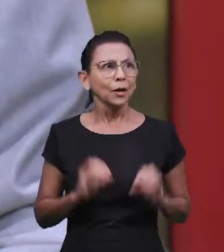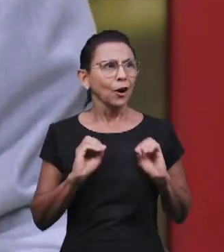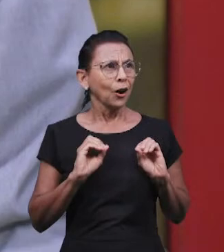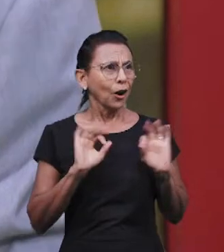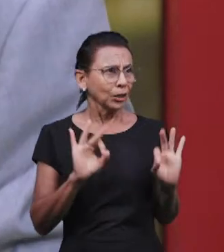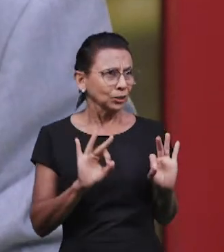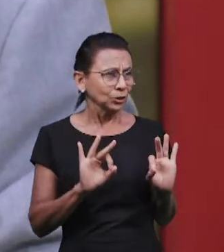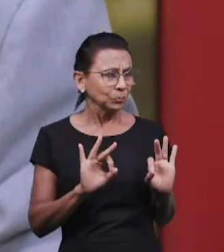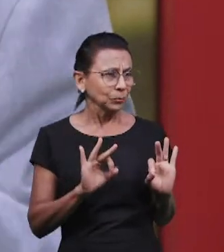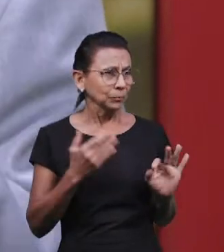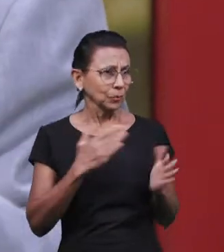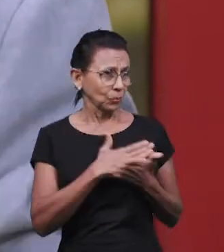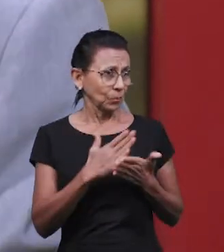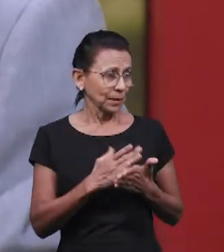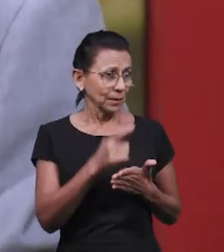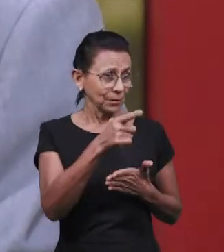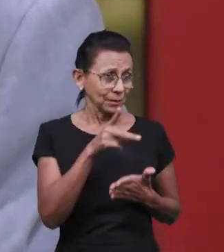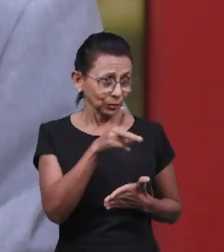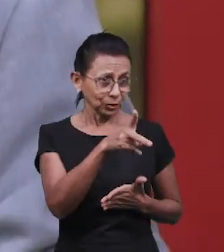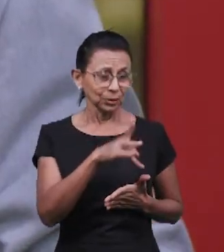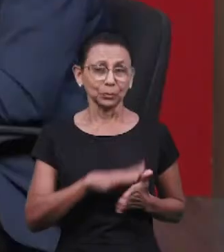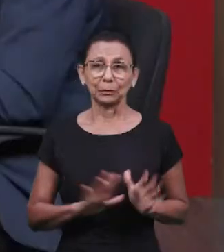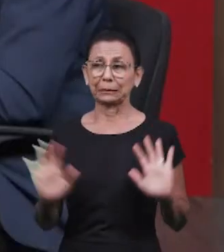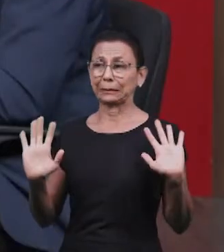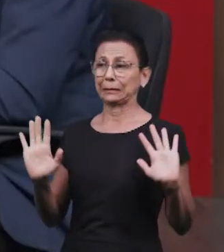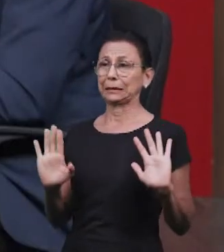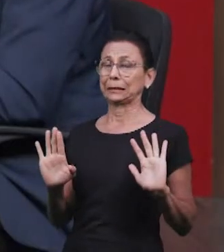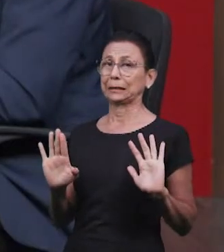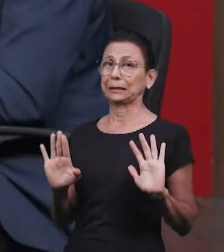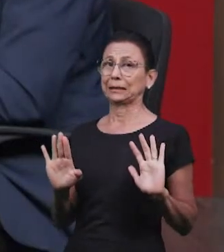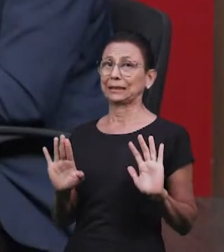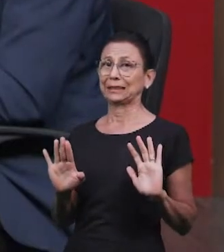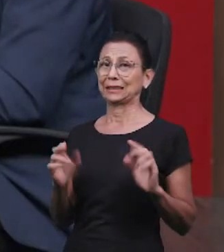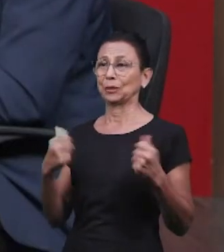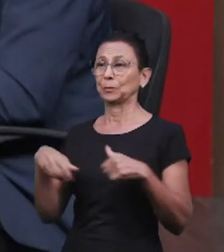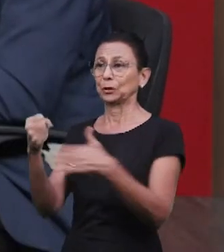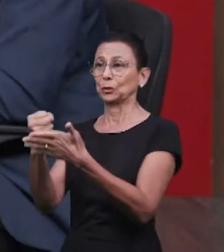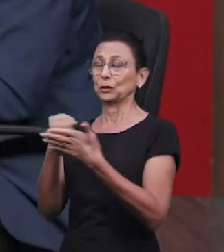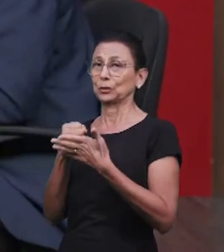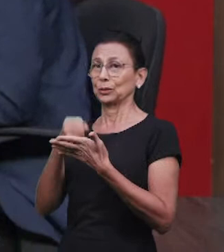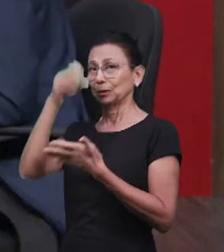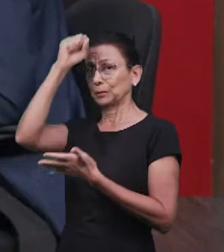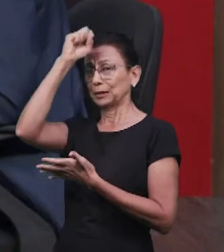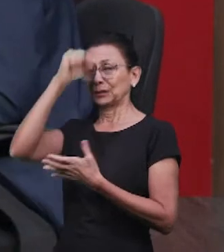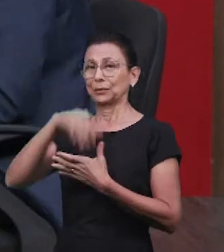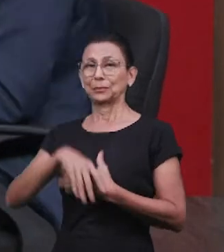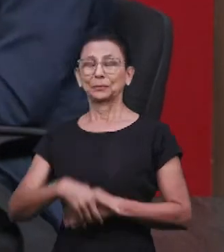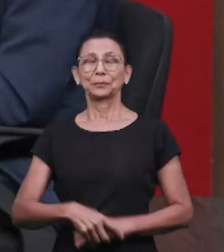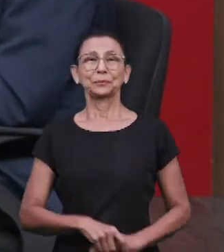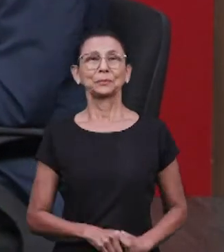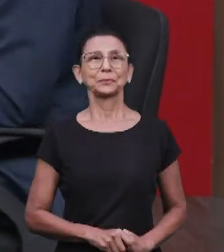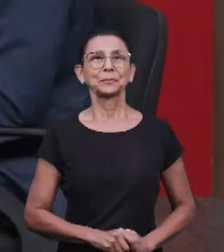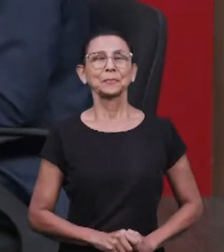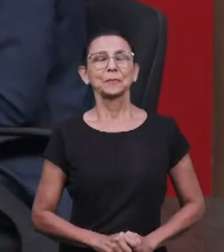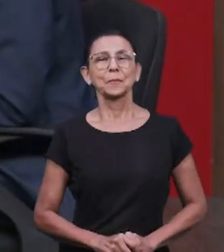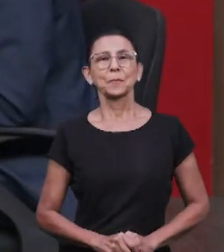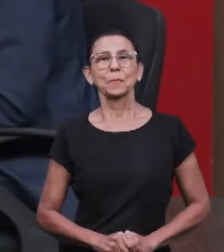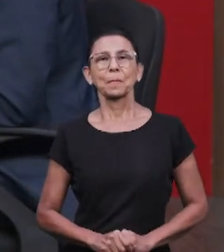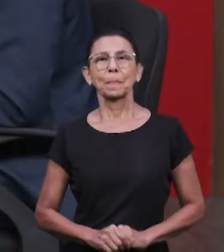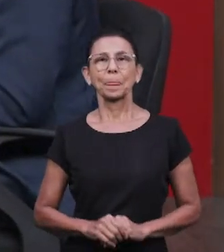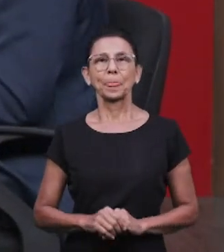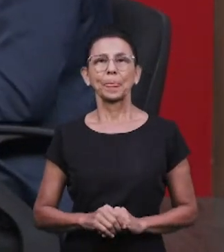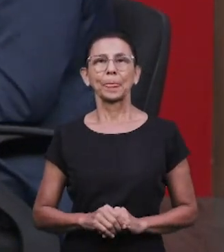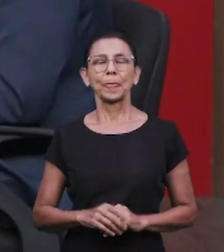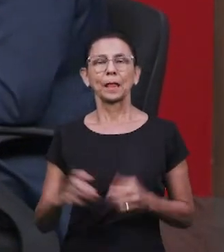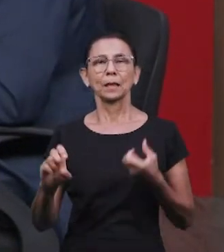só não começando assim, e vou encerrar o programa, o resto é com o Luiz, tá bom? Vamos lá, Luiz. Eu sou aprendiz de coadjudante aí. Tá? Aprendiz de coadjudante, muito bom. Vamos lá,